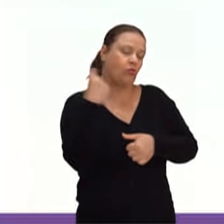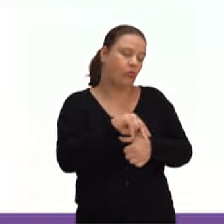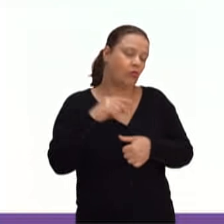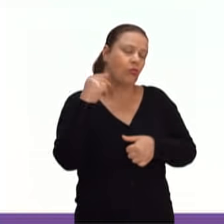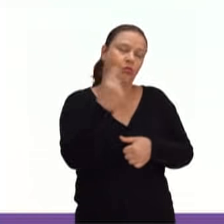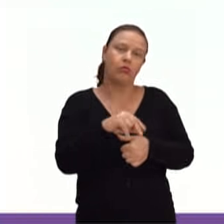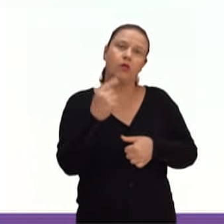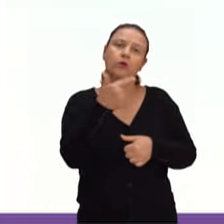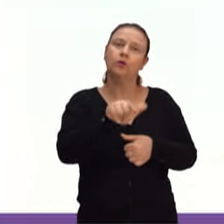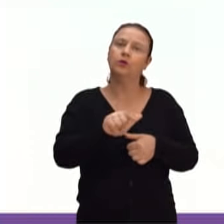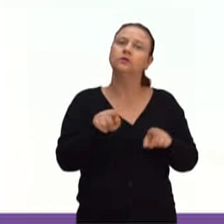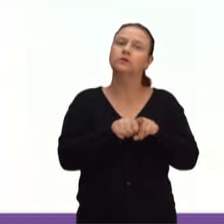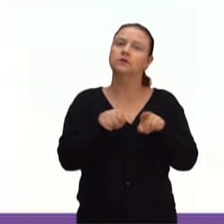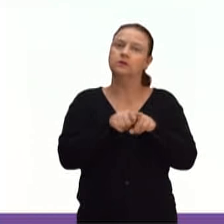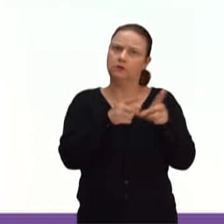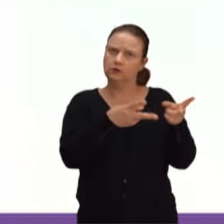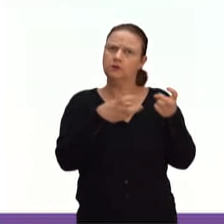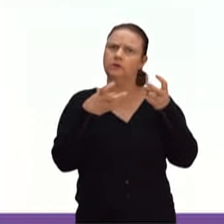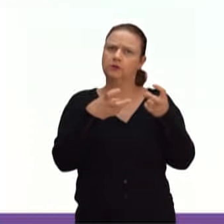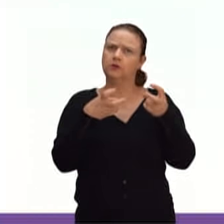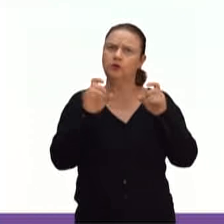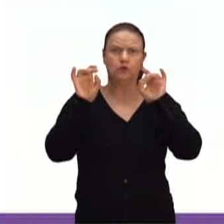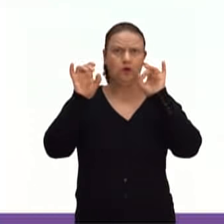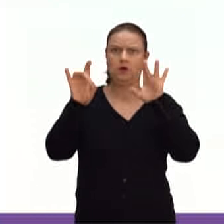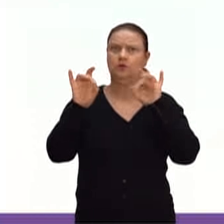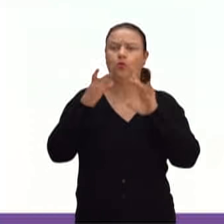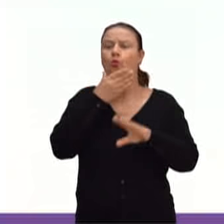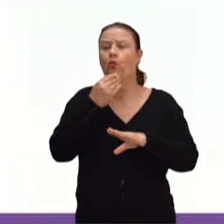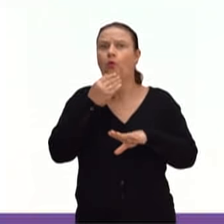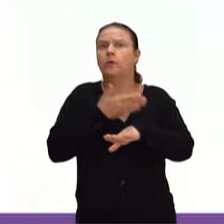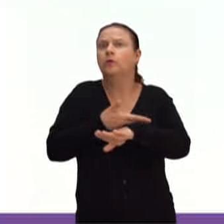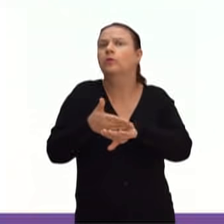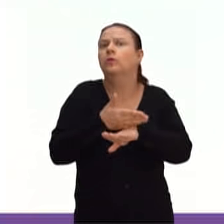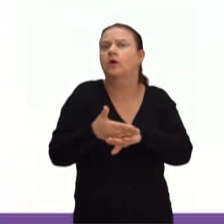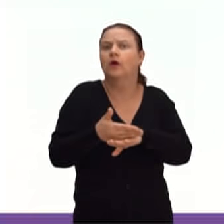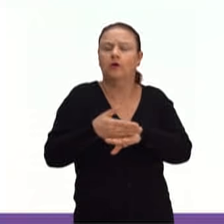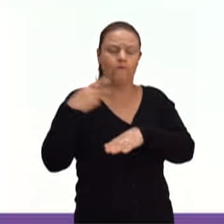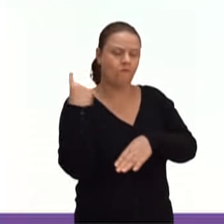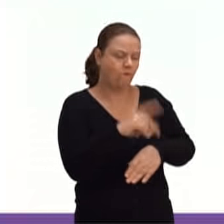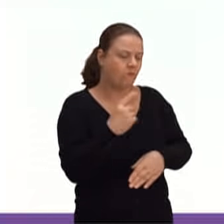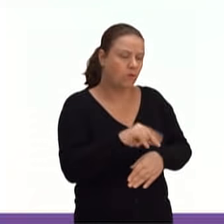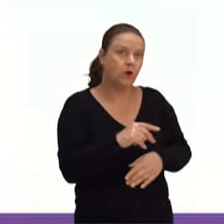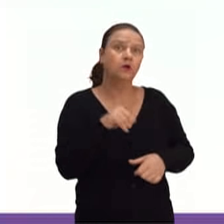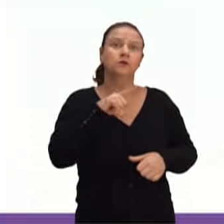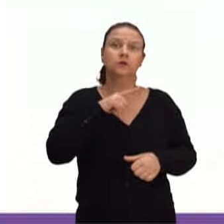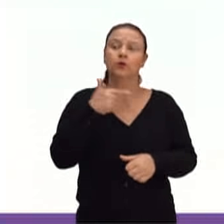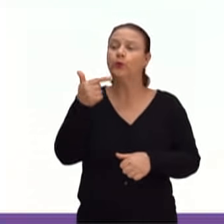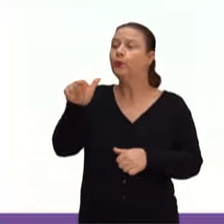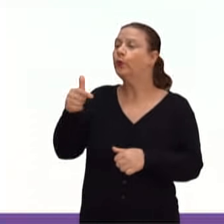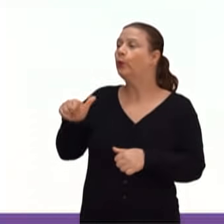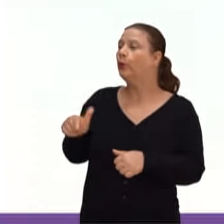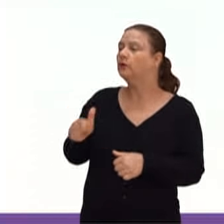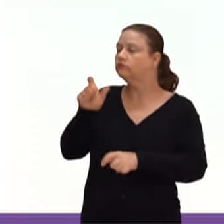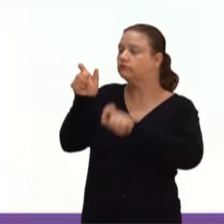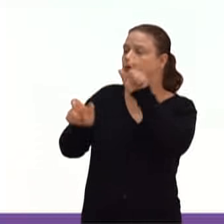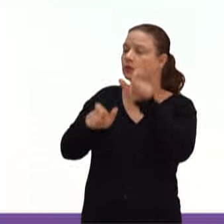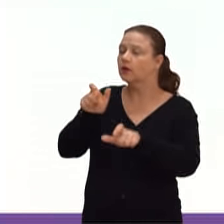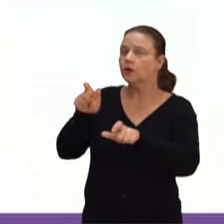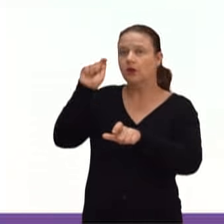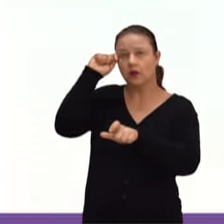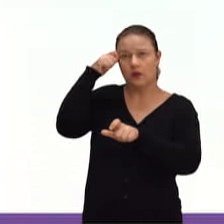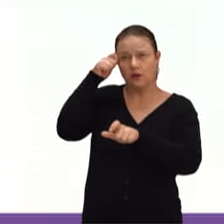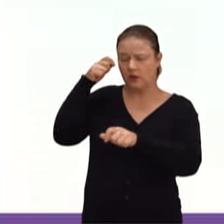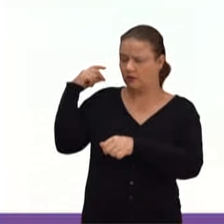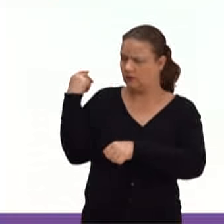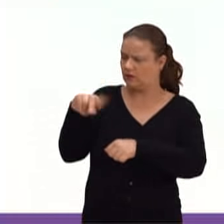de árvore. Reparou? Você não tem só o branco batendo no escravo, você tem outros negros também batendo nos